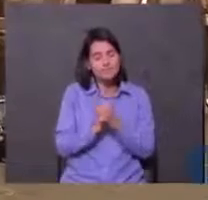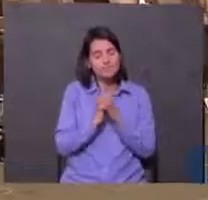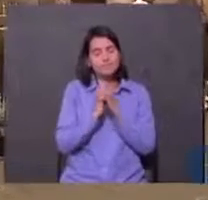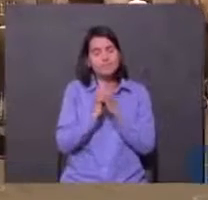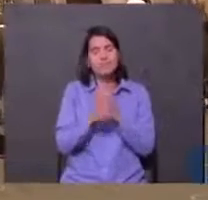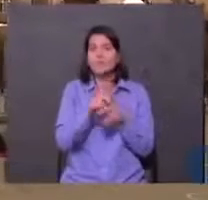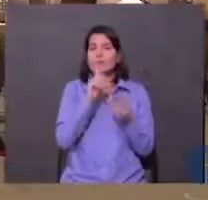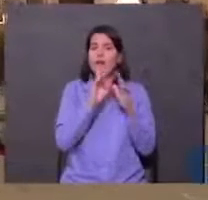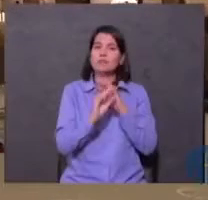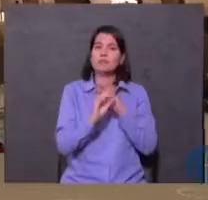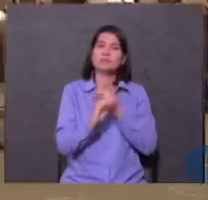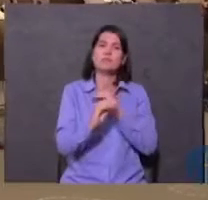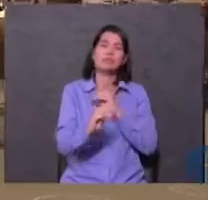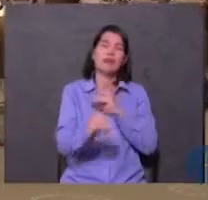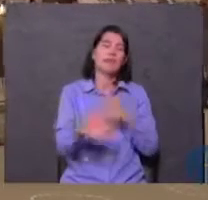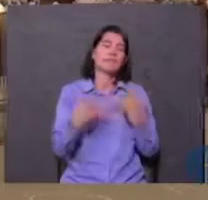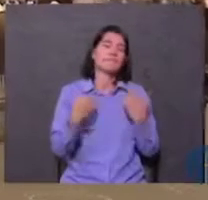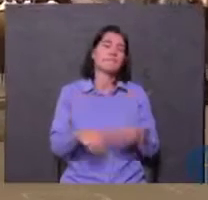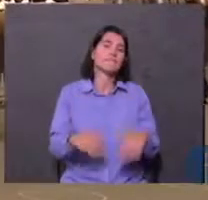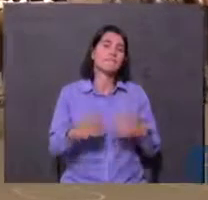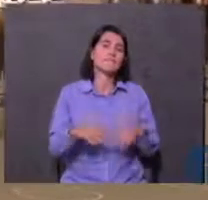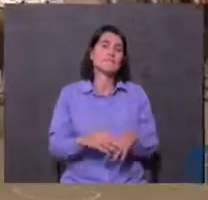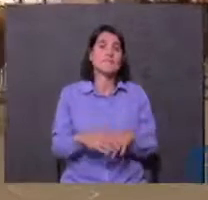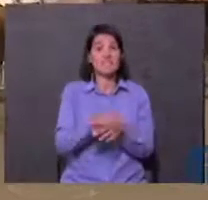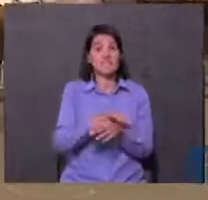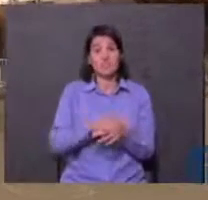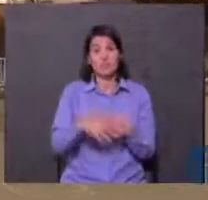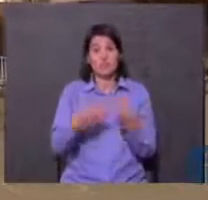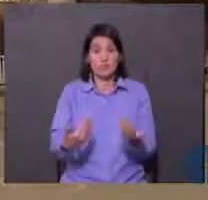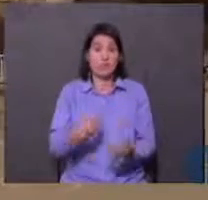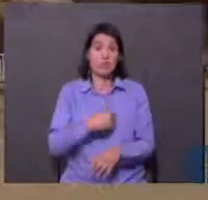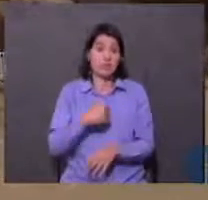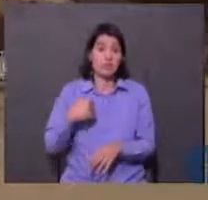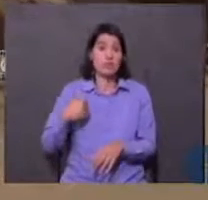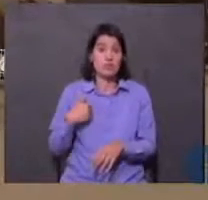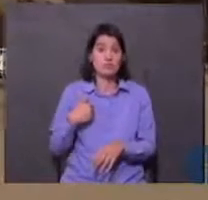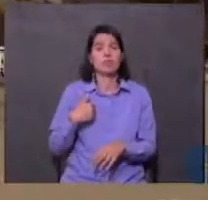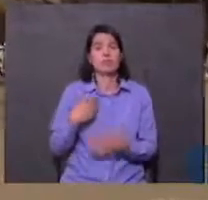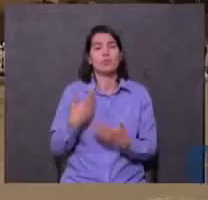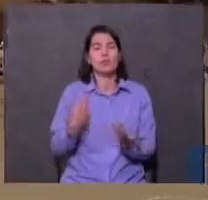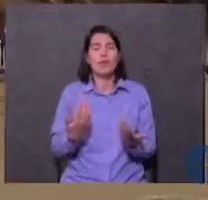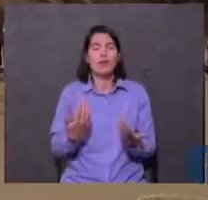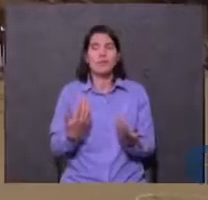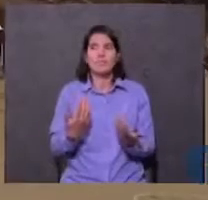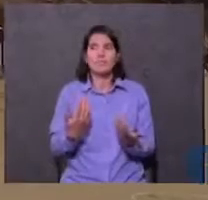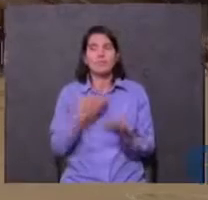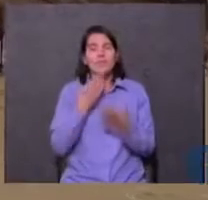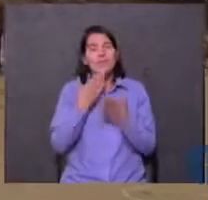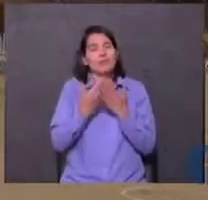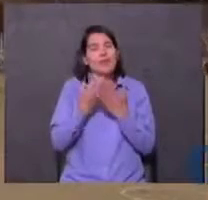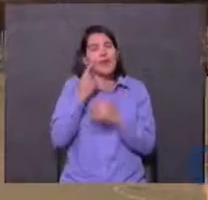impressionante, que na situação sanitária em que vivemos recupera um significado especial.